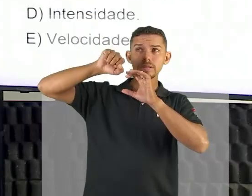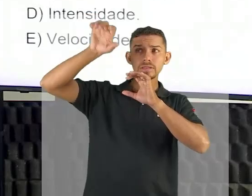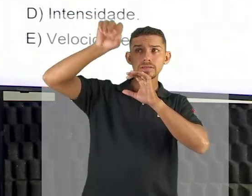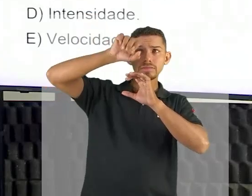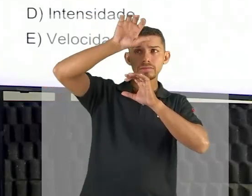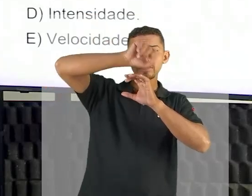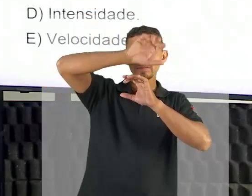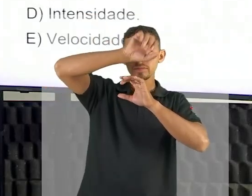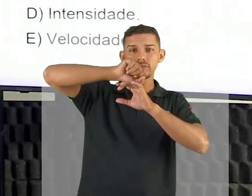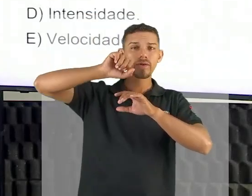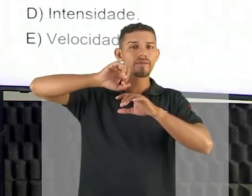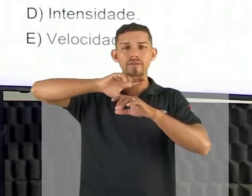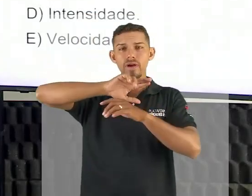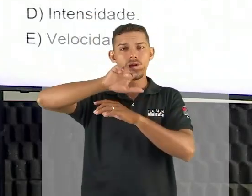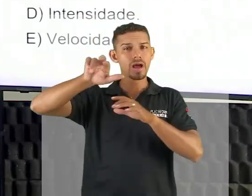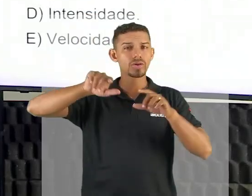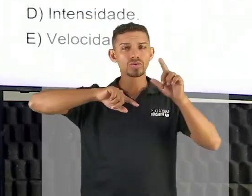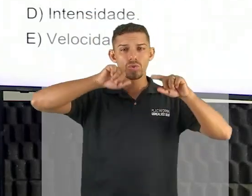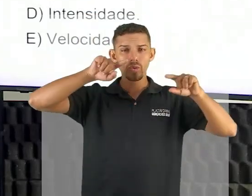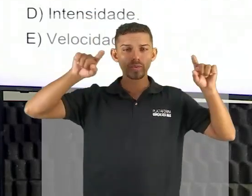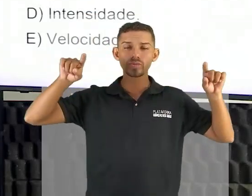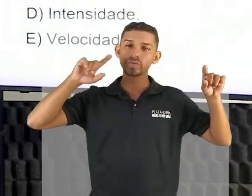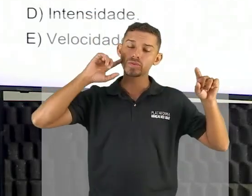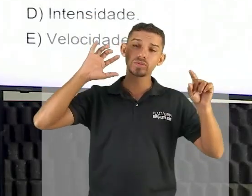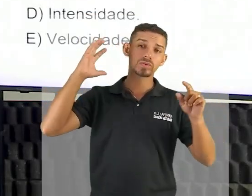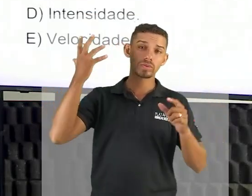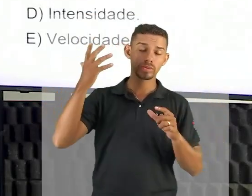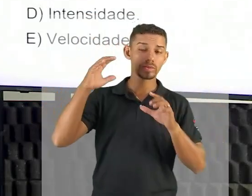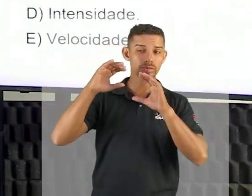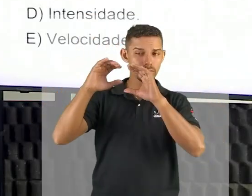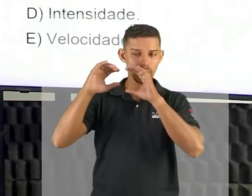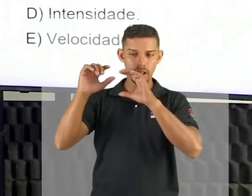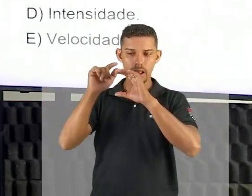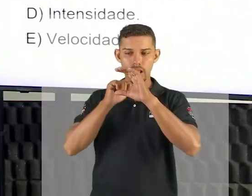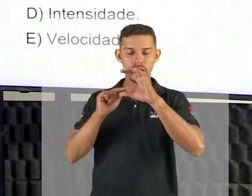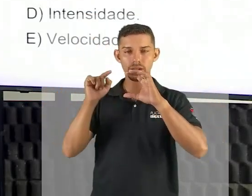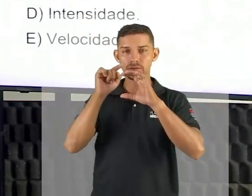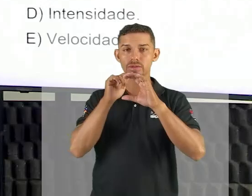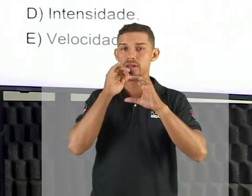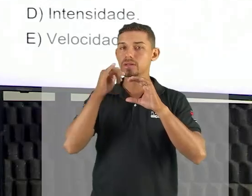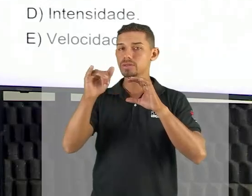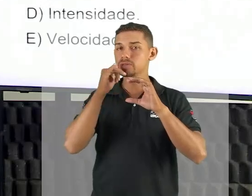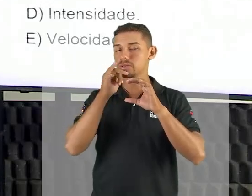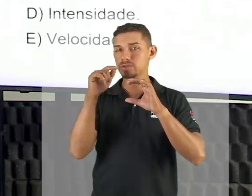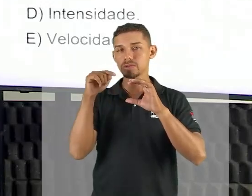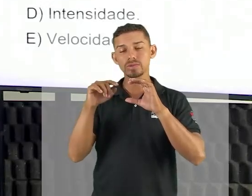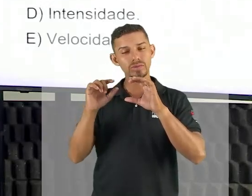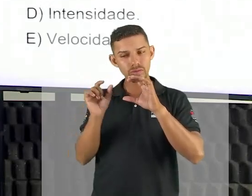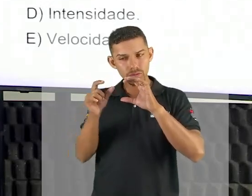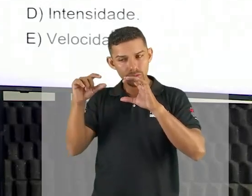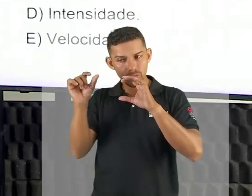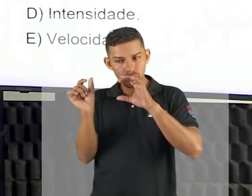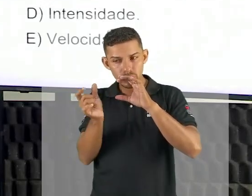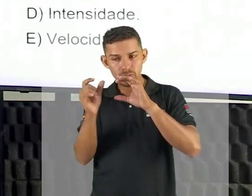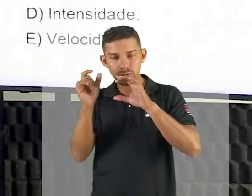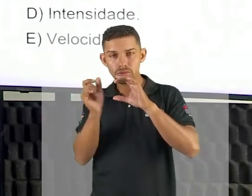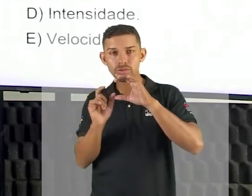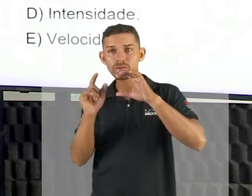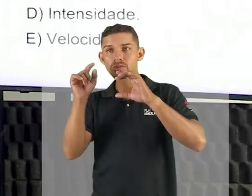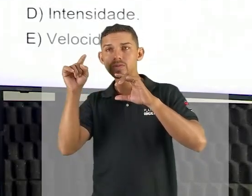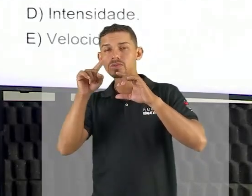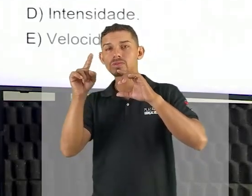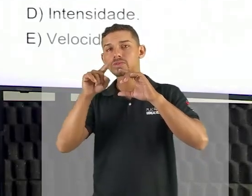várias ondas que estão por aqui o circuito eletrônico do rádio ele quando você tá sintonizando ele entra em